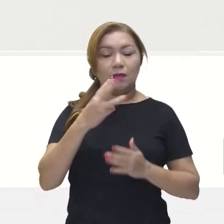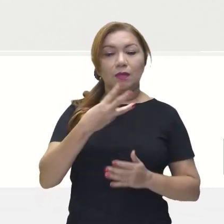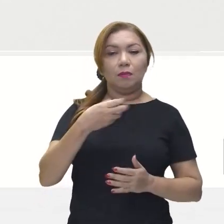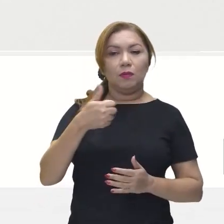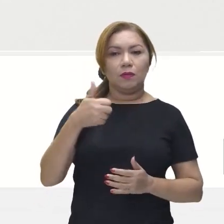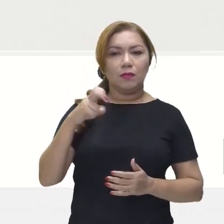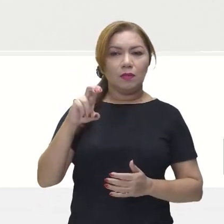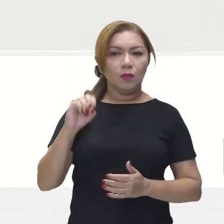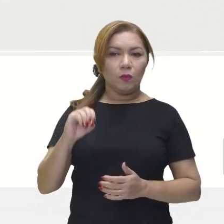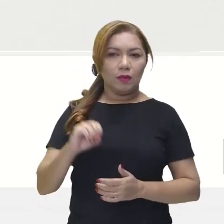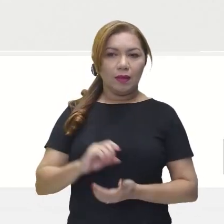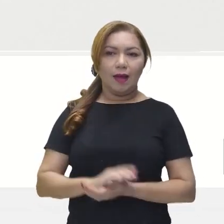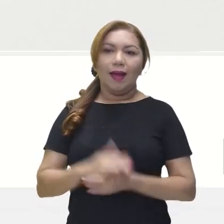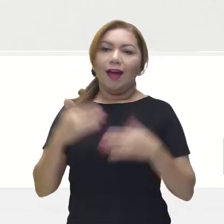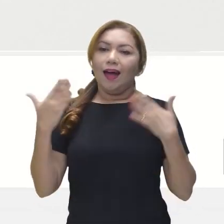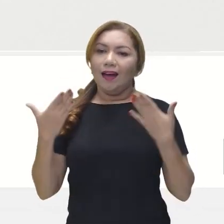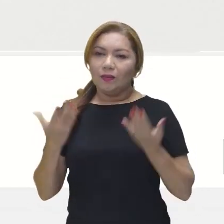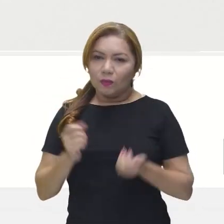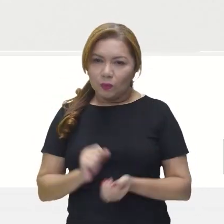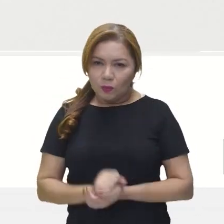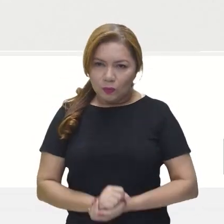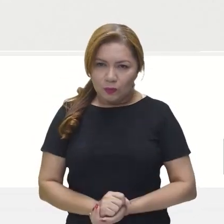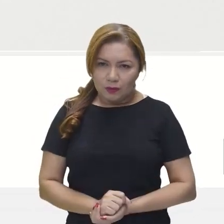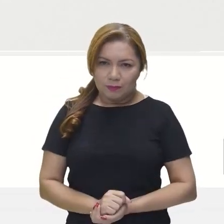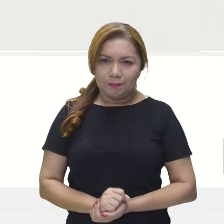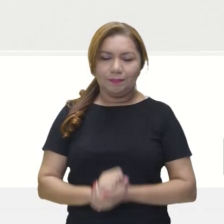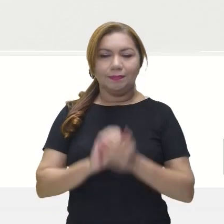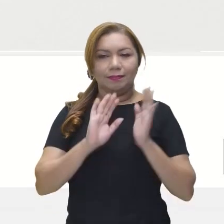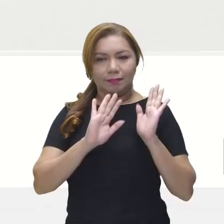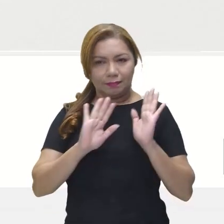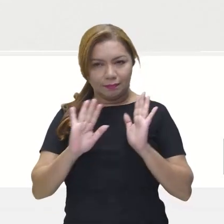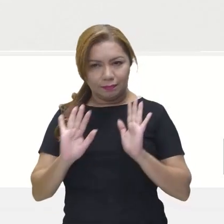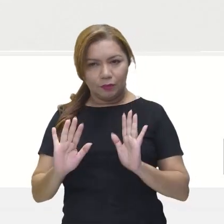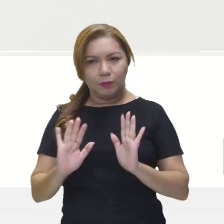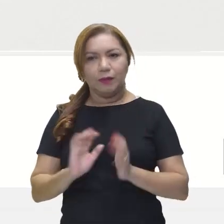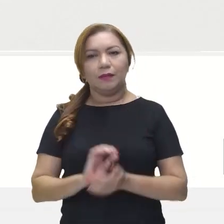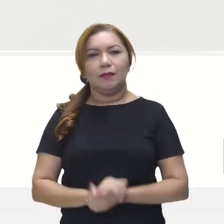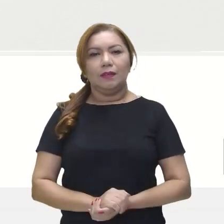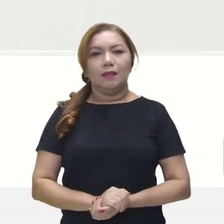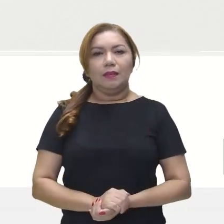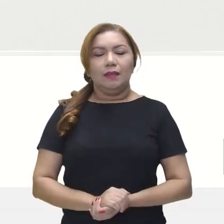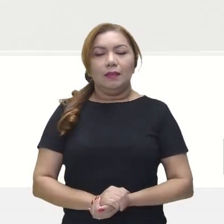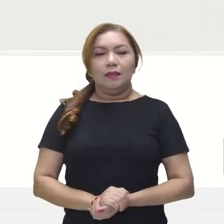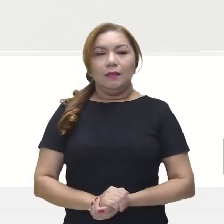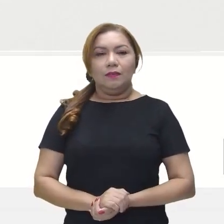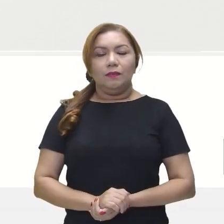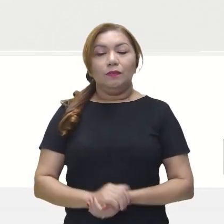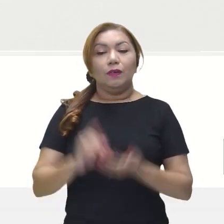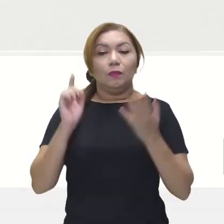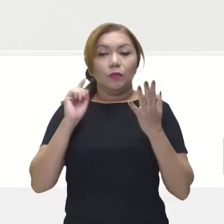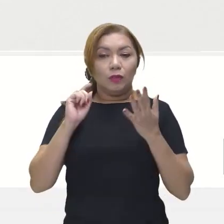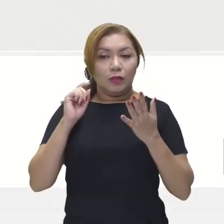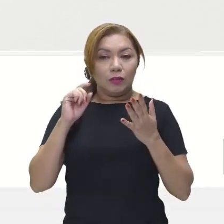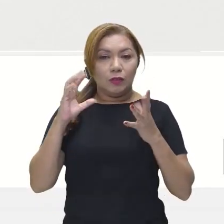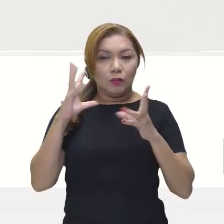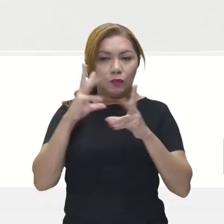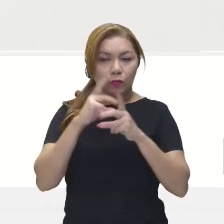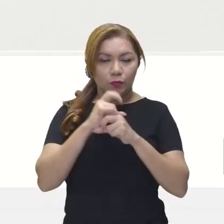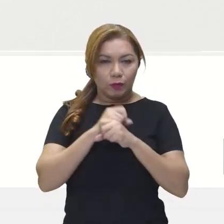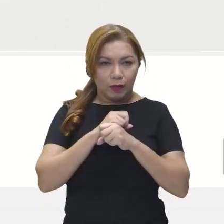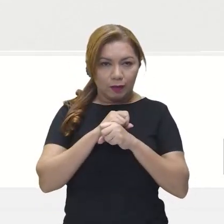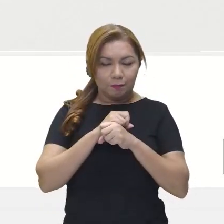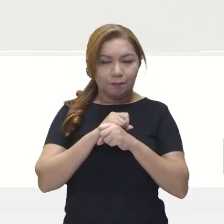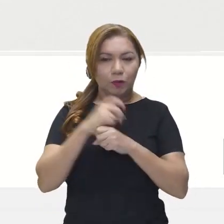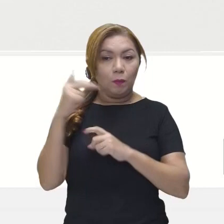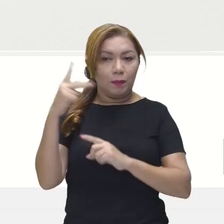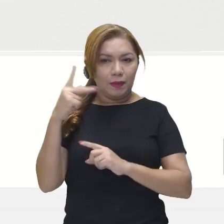3.150. Agora a gente tem que encontrar o quê? O perímetro. E a gente vai pegar, anotou? Anote porque eu vou